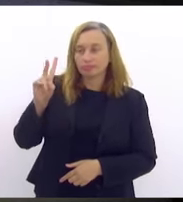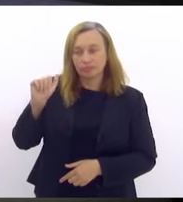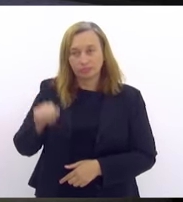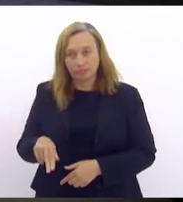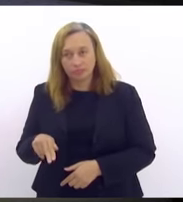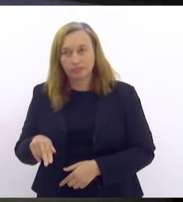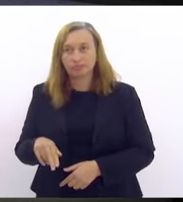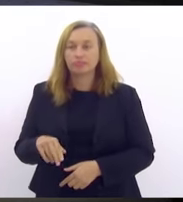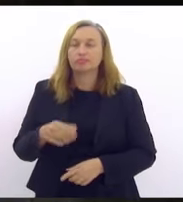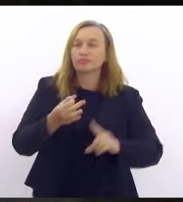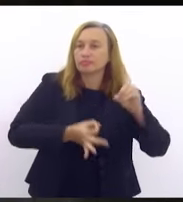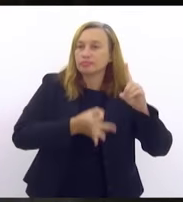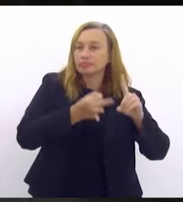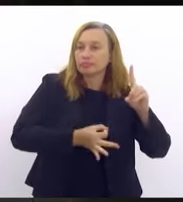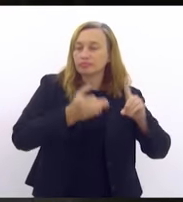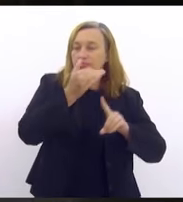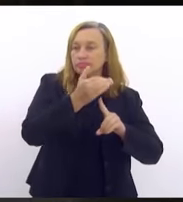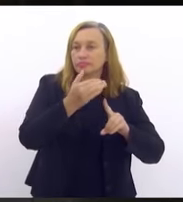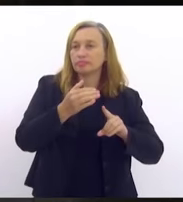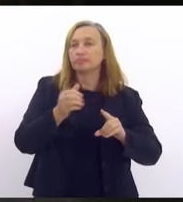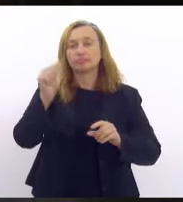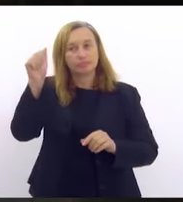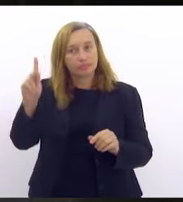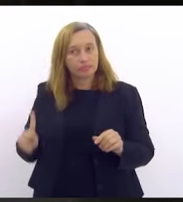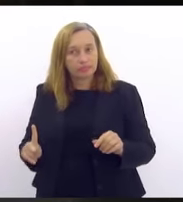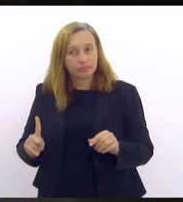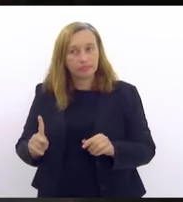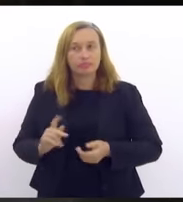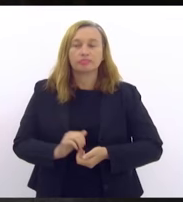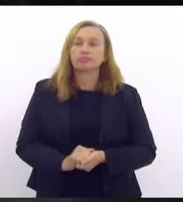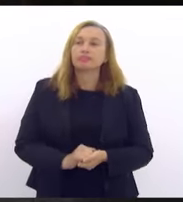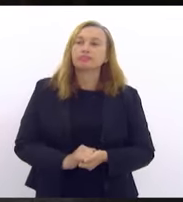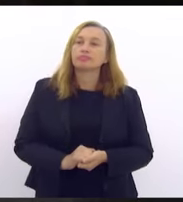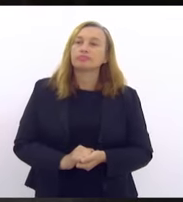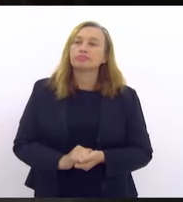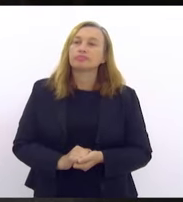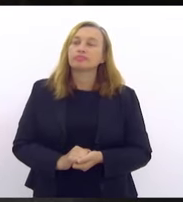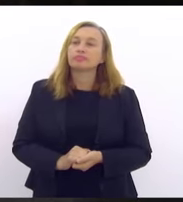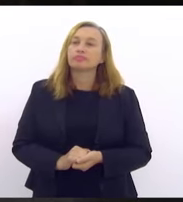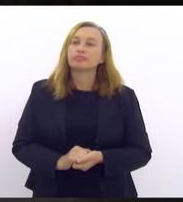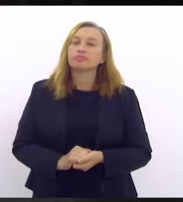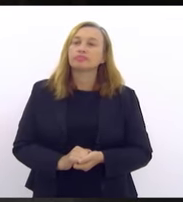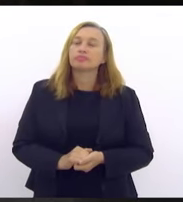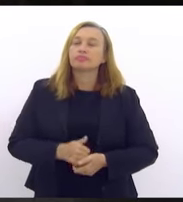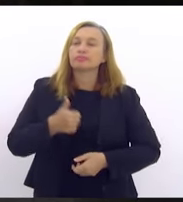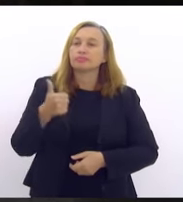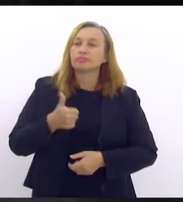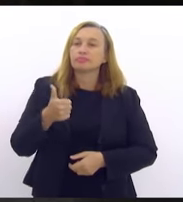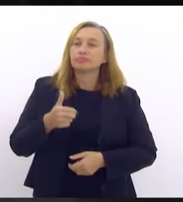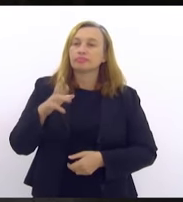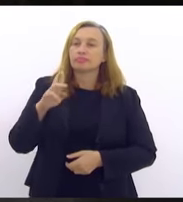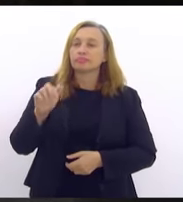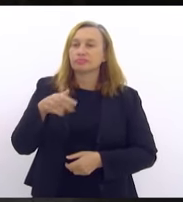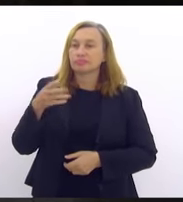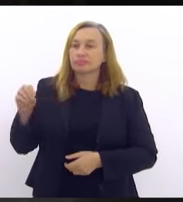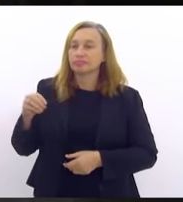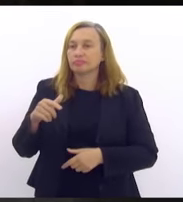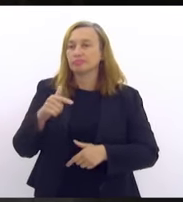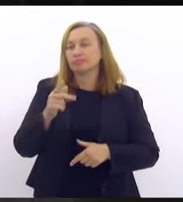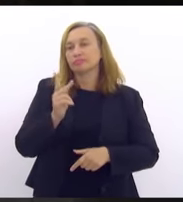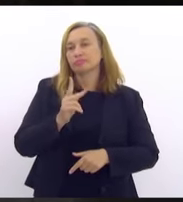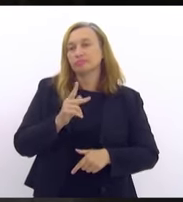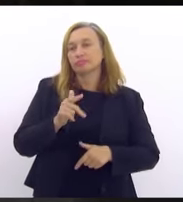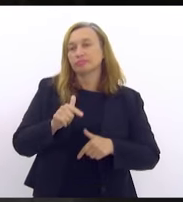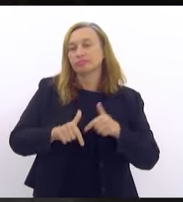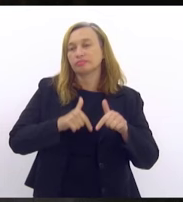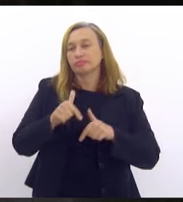Desembargador ora aposentado Como disse da corte Regional do Trabalho da Primeira Região e professor